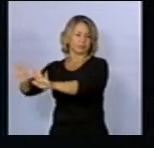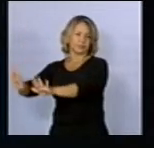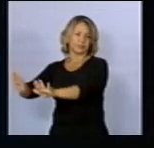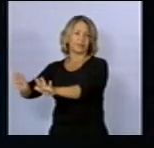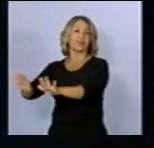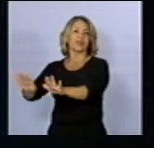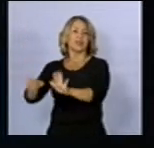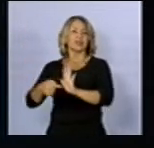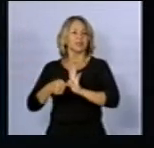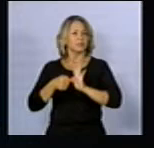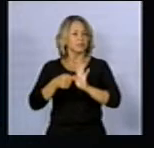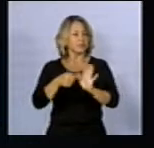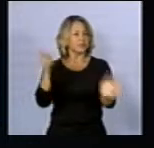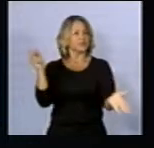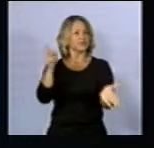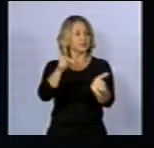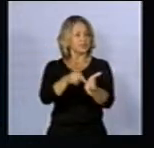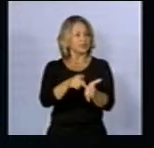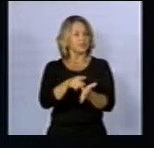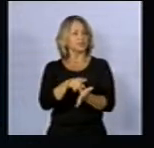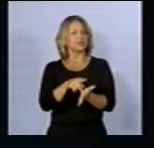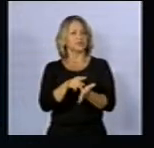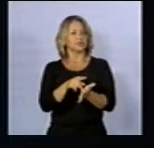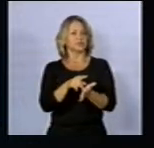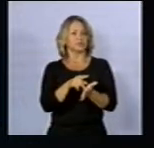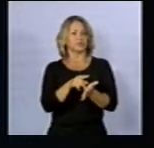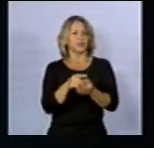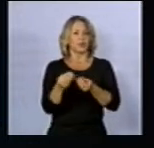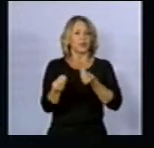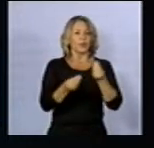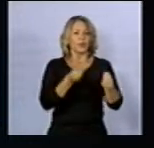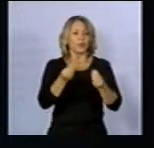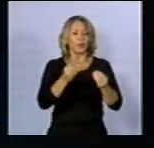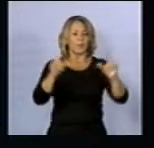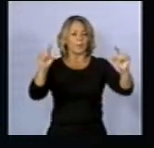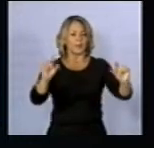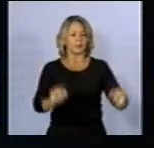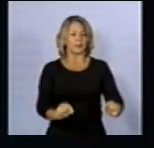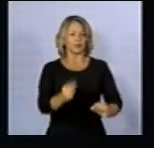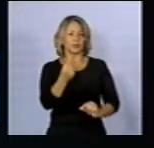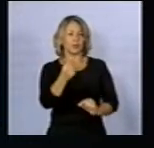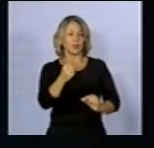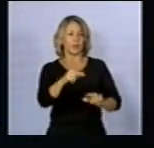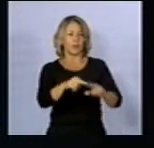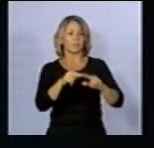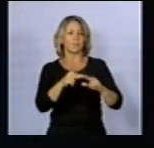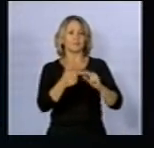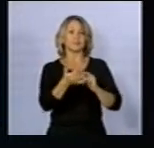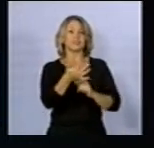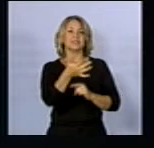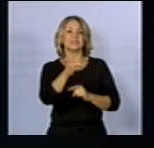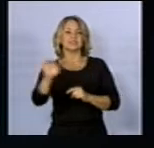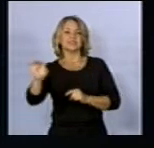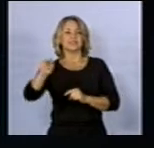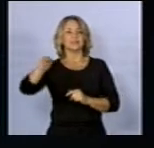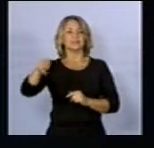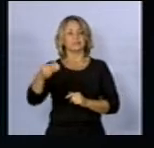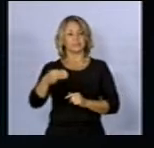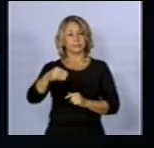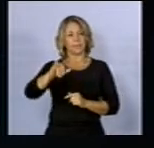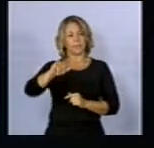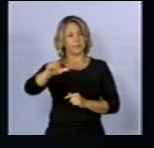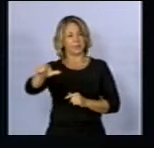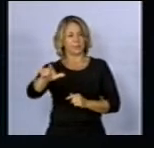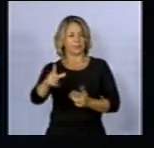uma probabilidade muito rara, de menor que 1 por 10 mil, 1 por 100 mil, na